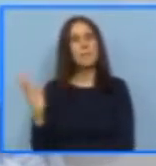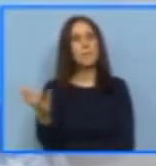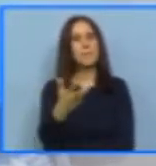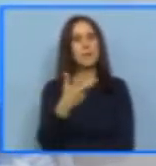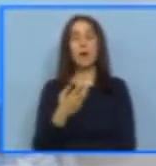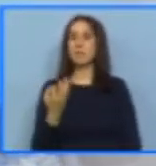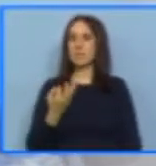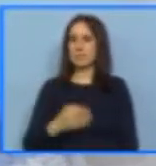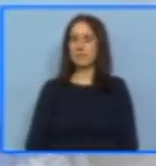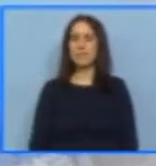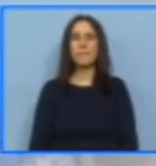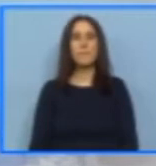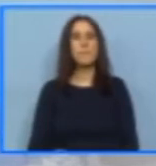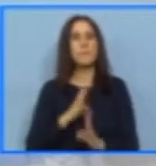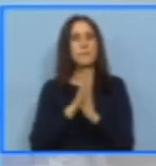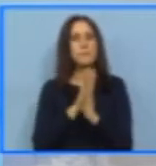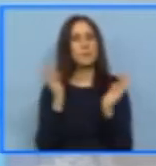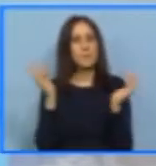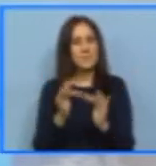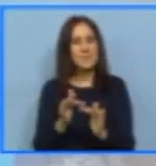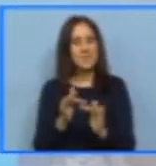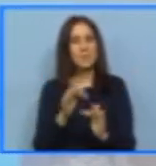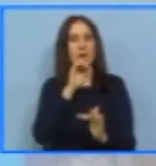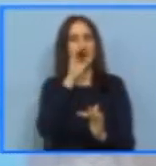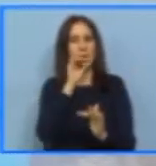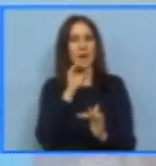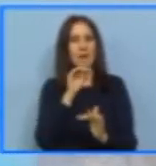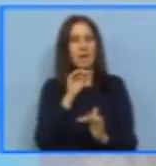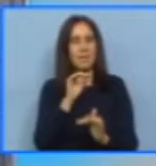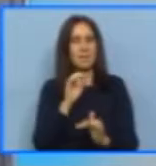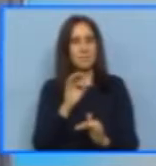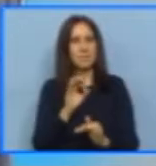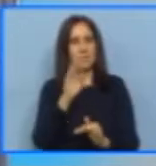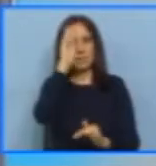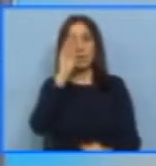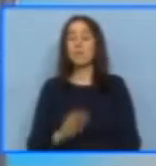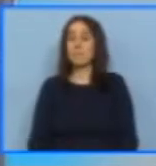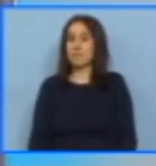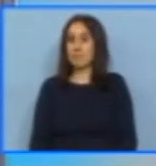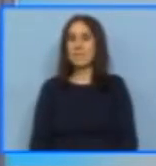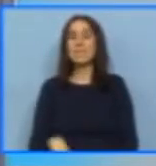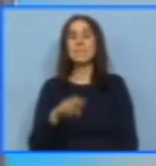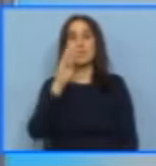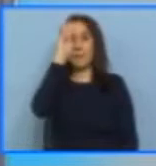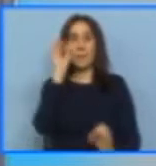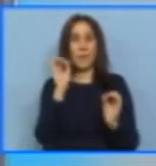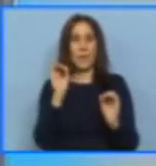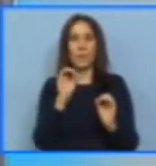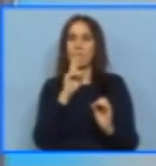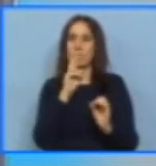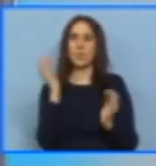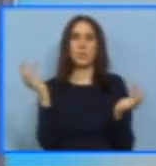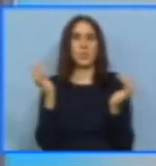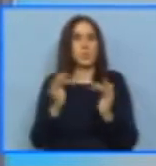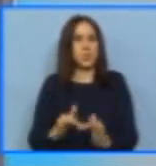moldura humana de Fátima, vai ser impossível o Papa também... Exato. Fátima já sem Papa, já tem uma moldura humana incontornável que quem